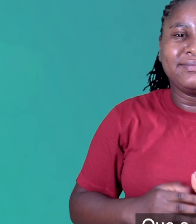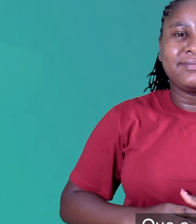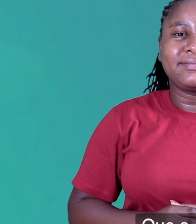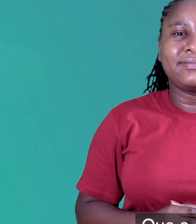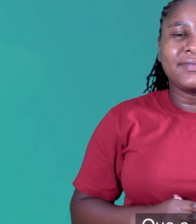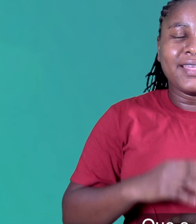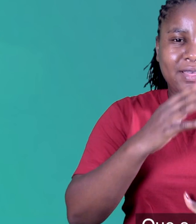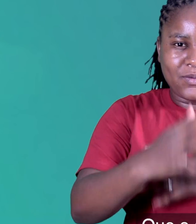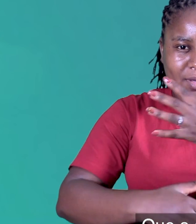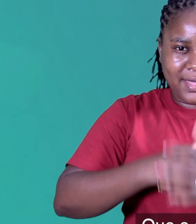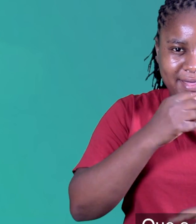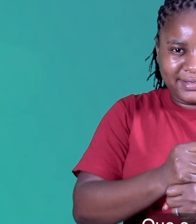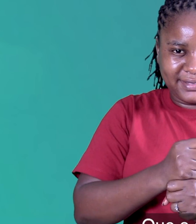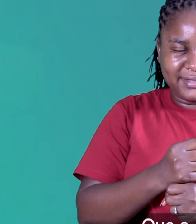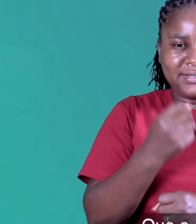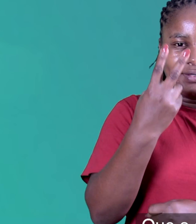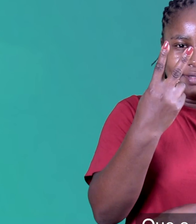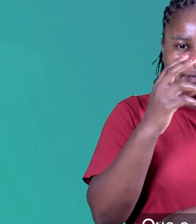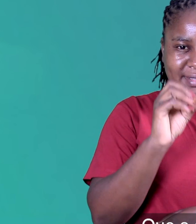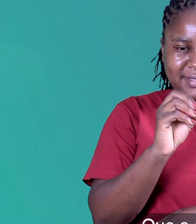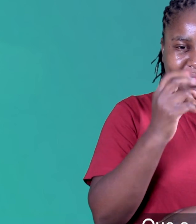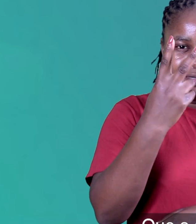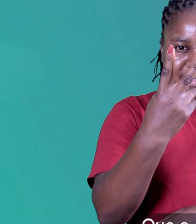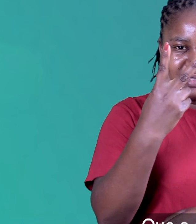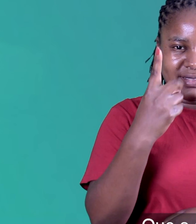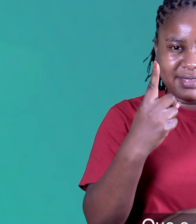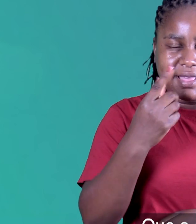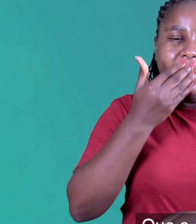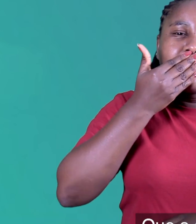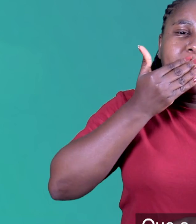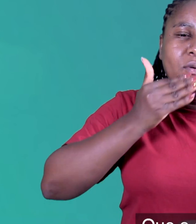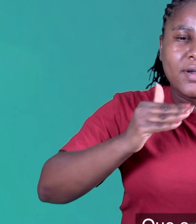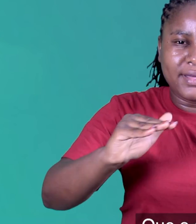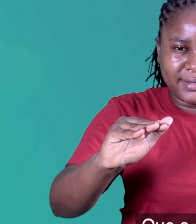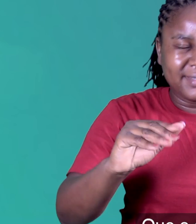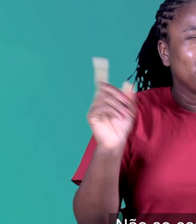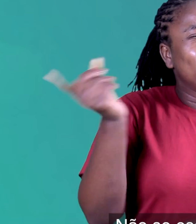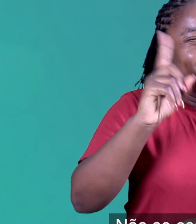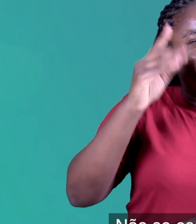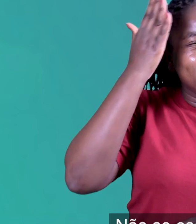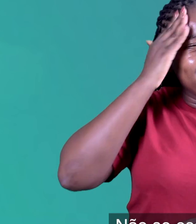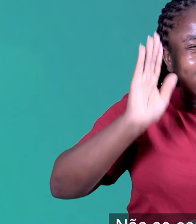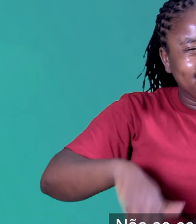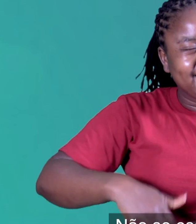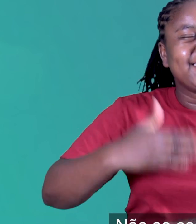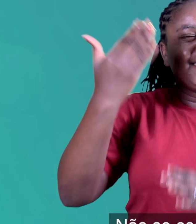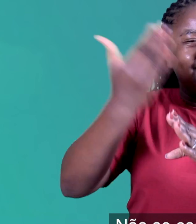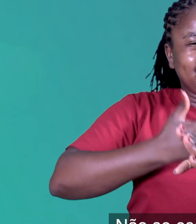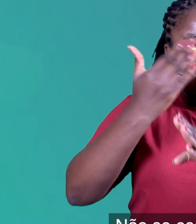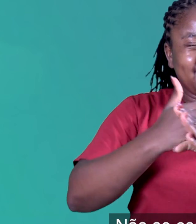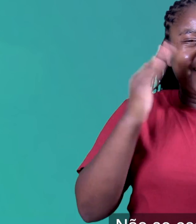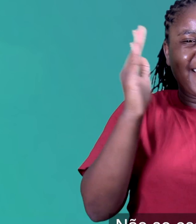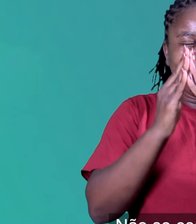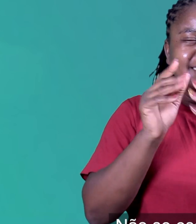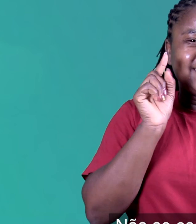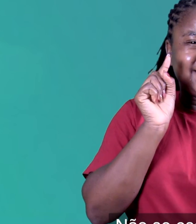juntos que o ano 2021 seja próspero. Não